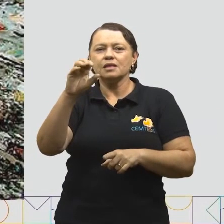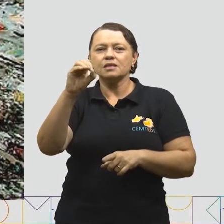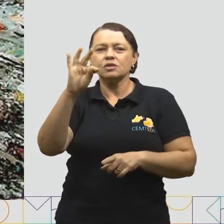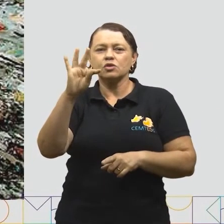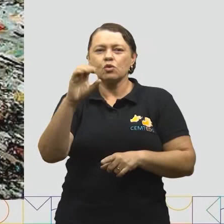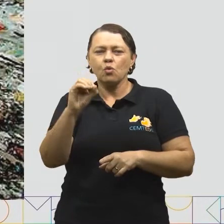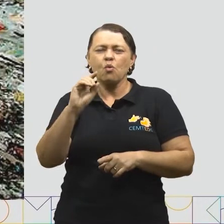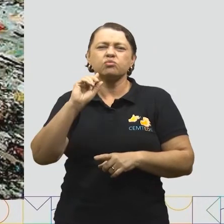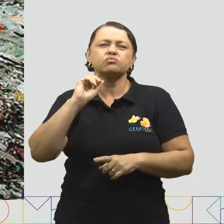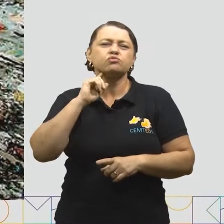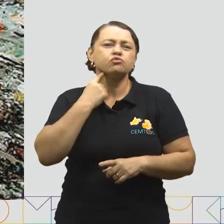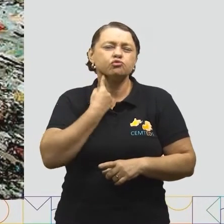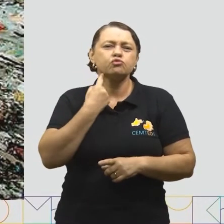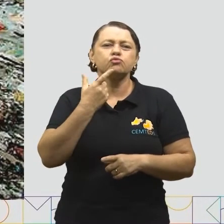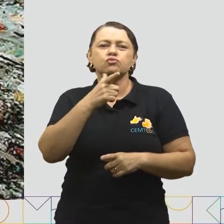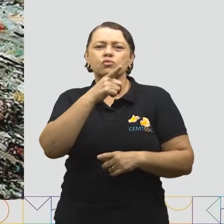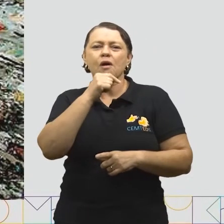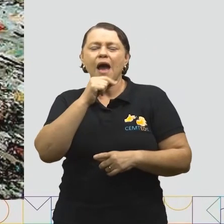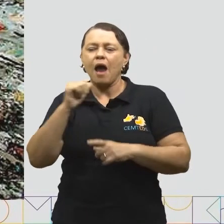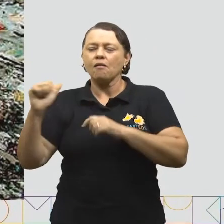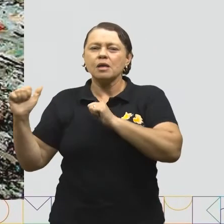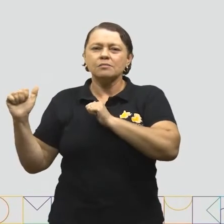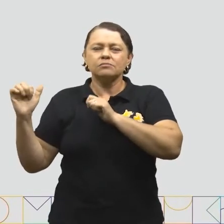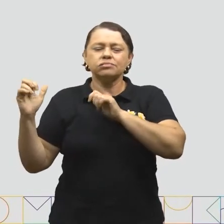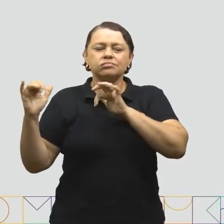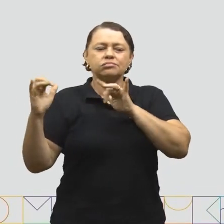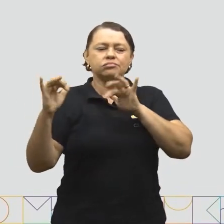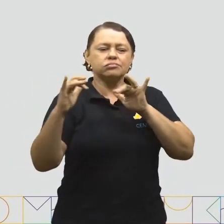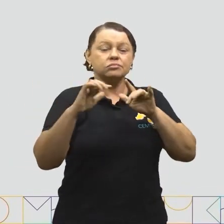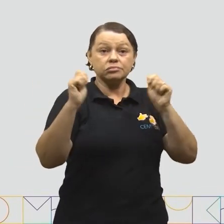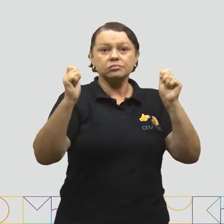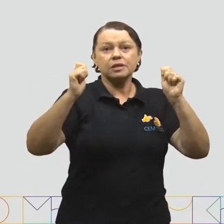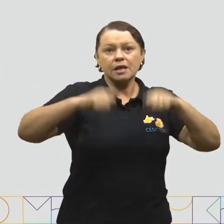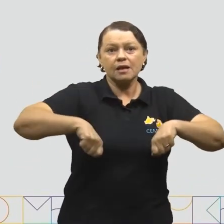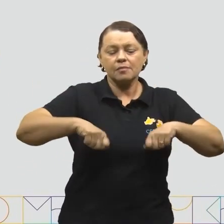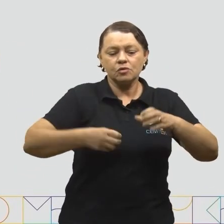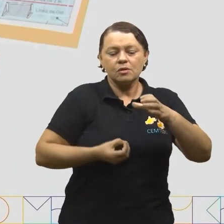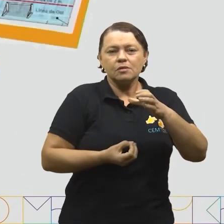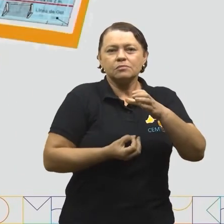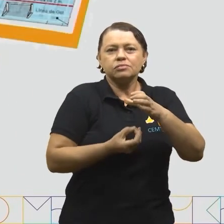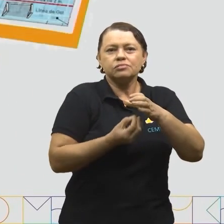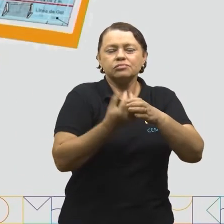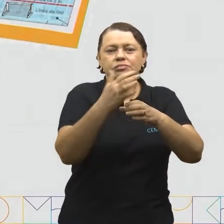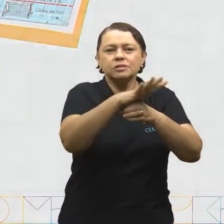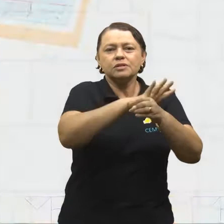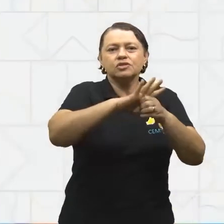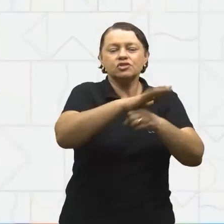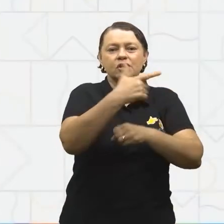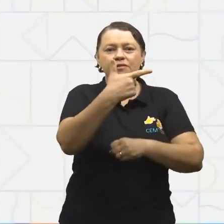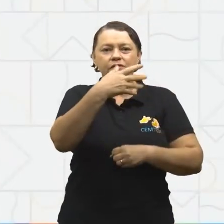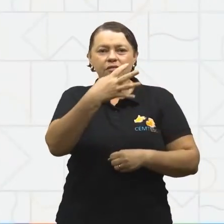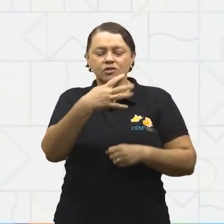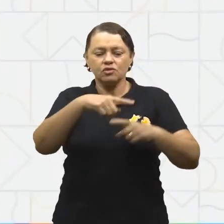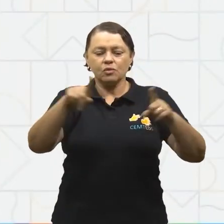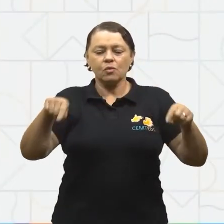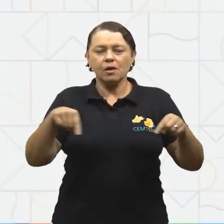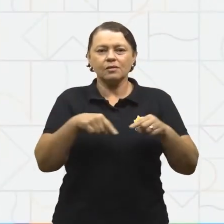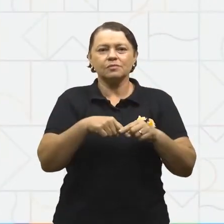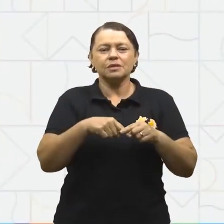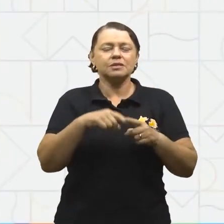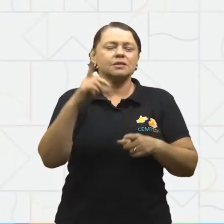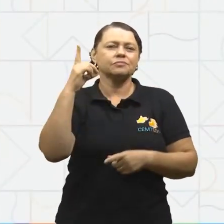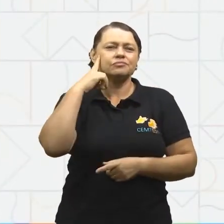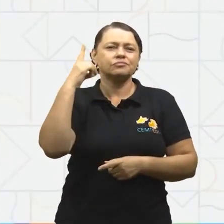Era tanta água contaminada que daria para encher 24 piscinas olímpicas por dia. Muito bem, dedicado